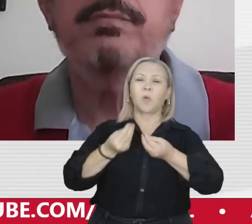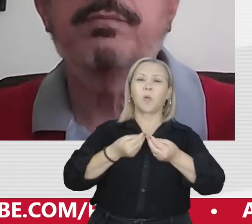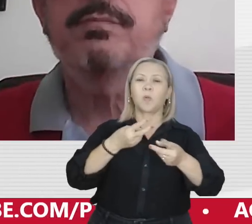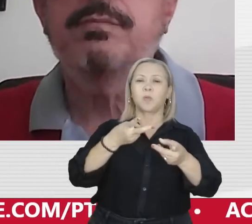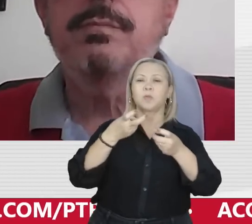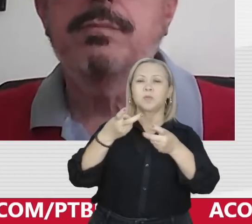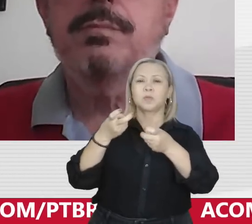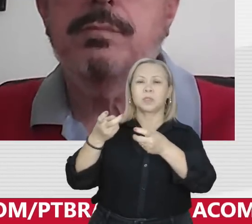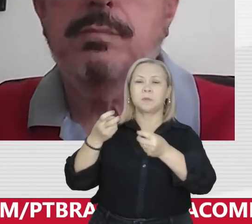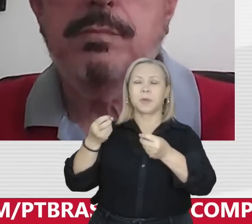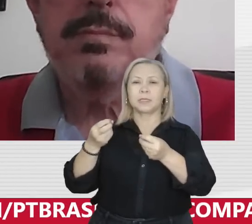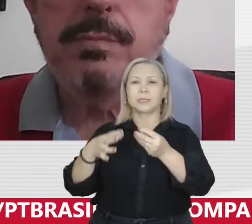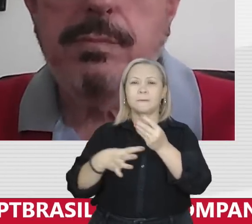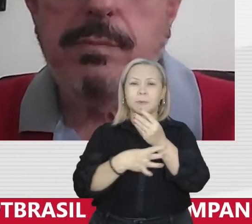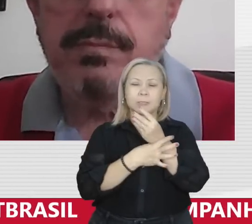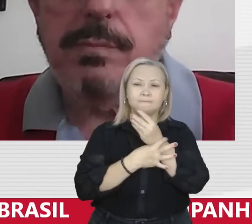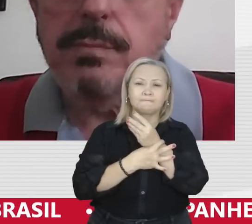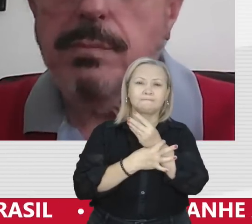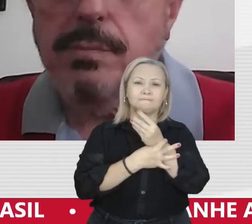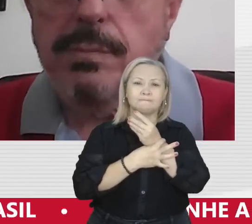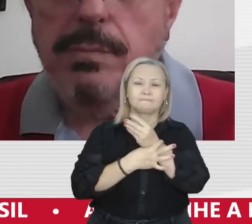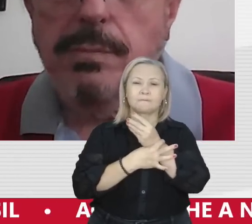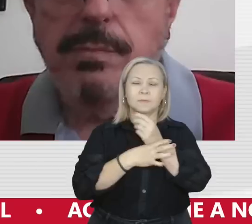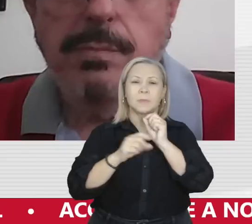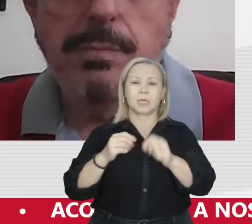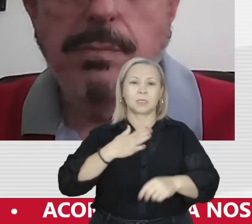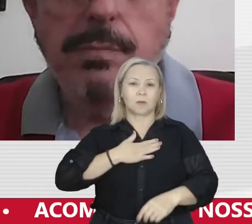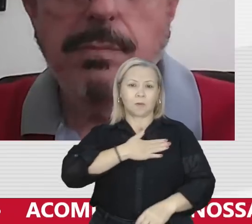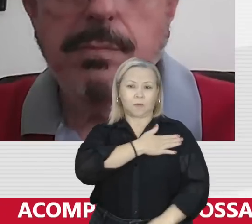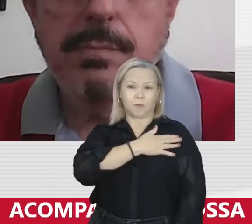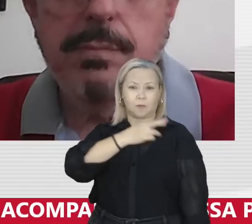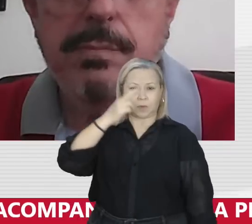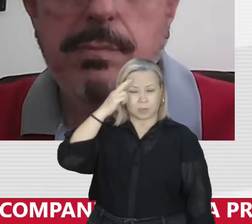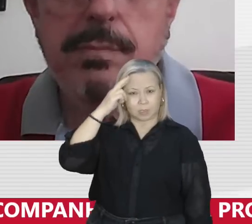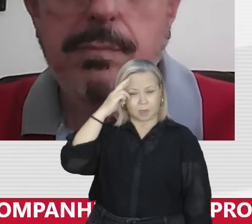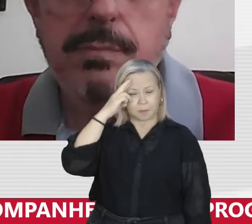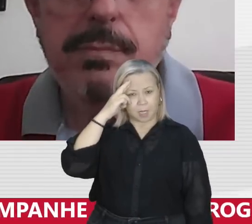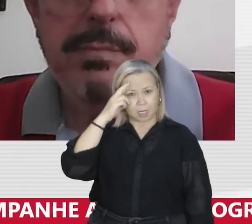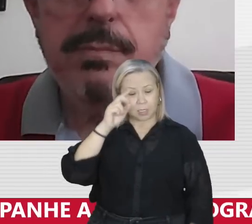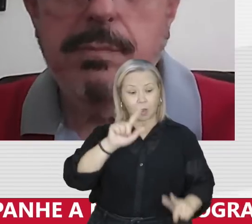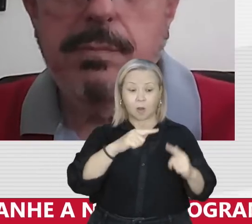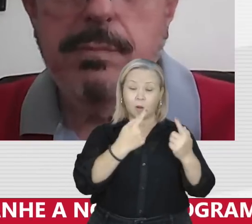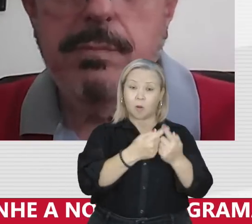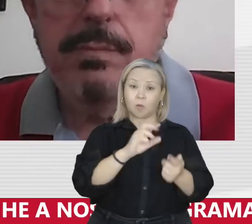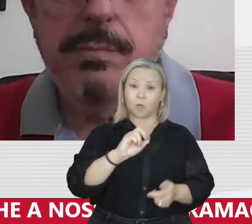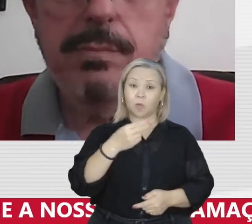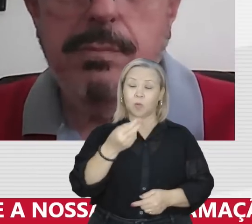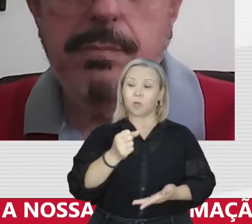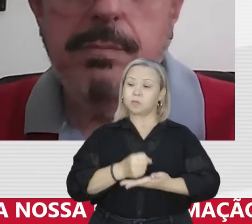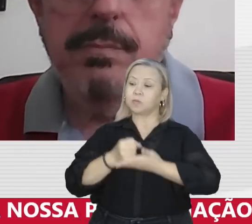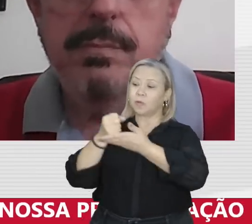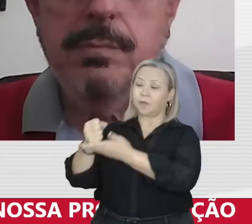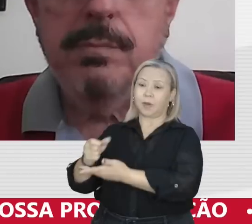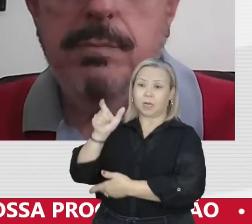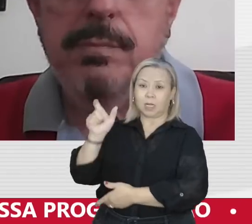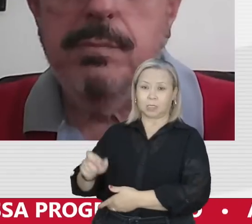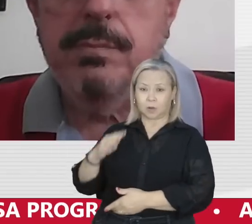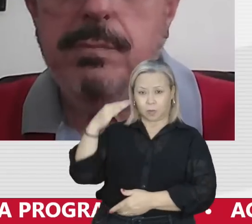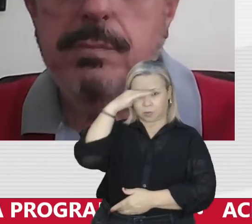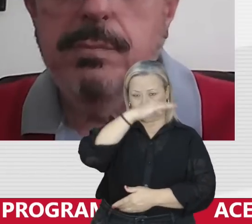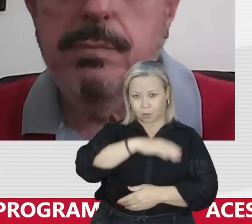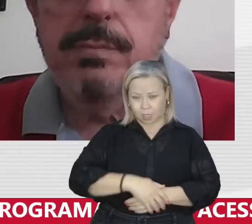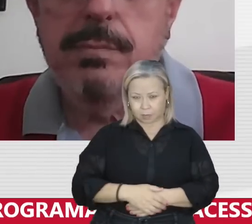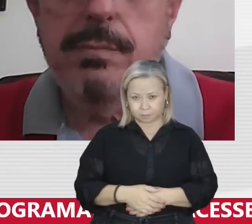essa sustentação que as Forças Armadas, ou pelo menos uma parcela delas, oferece ao bolsonarismo? Você acha que ela